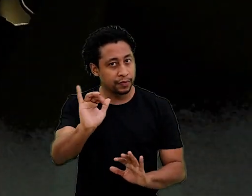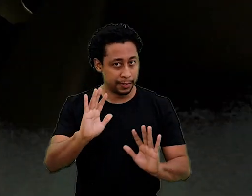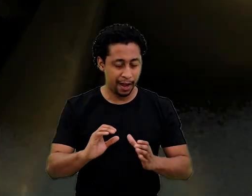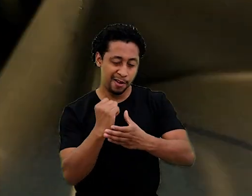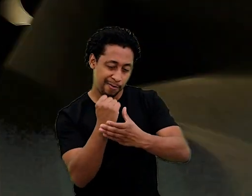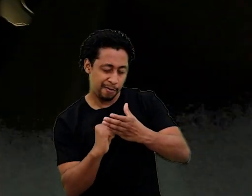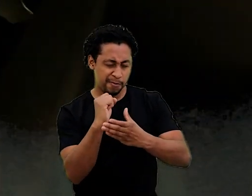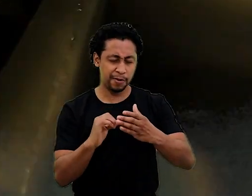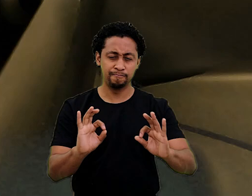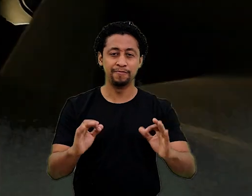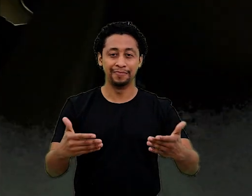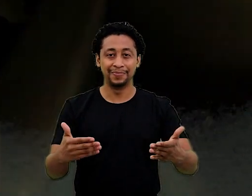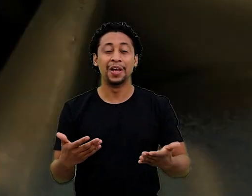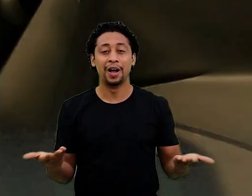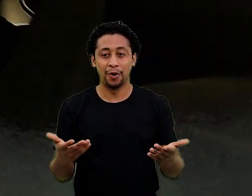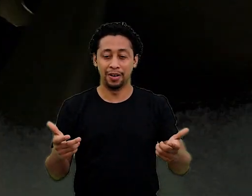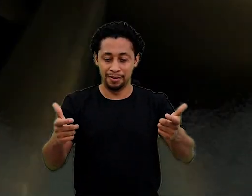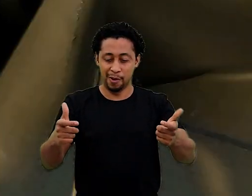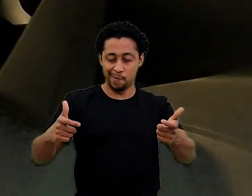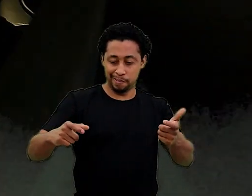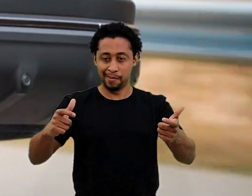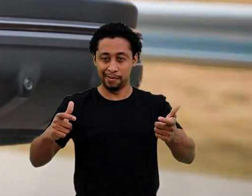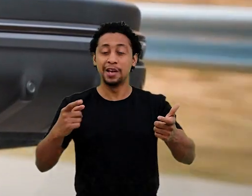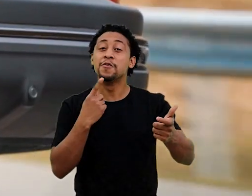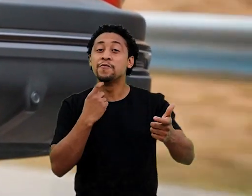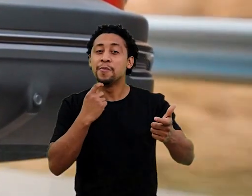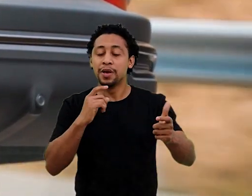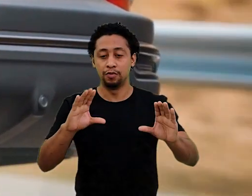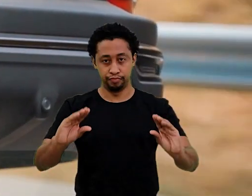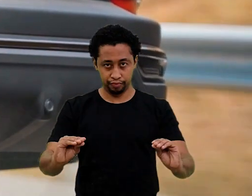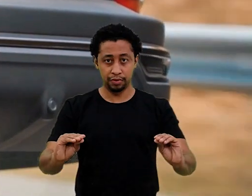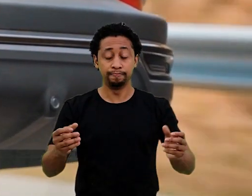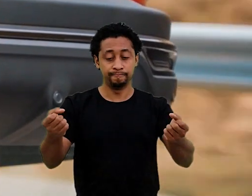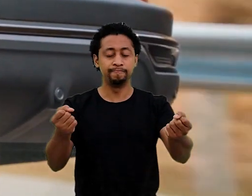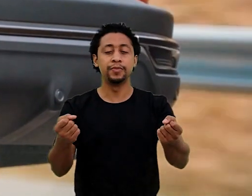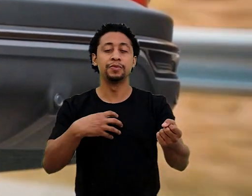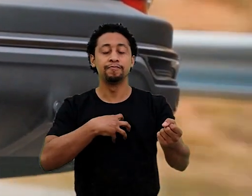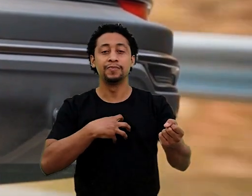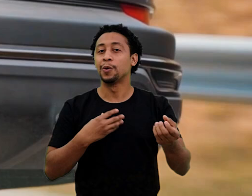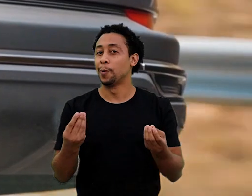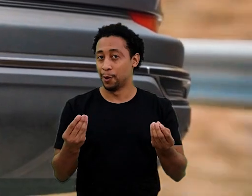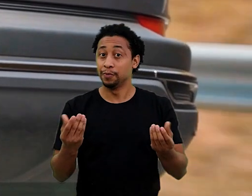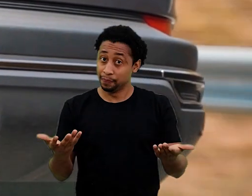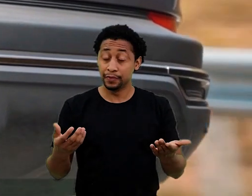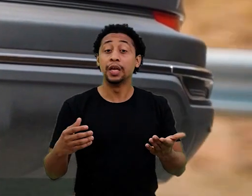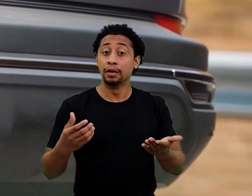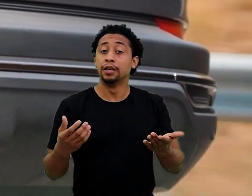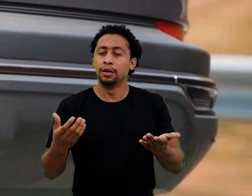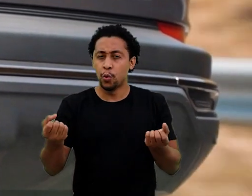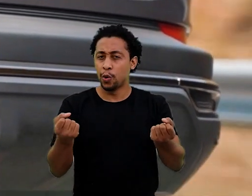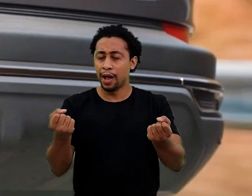que é a grande sacada aqui. Então vou desligar aqui o botão Abarth. Então eu falei para vocês que a gente tem um carro que está mais ou menos 70 kg